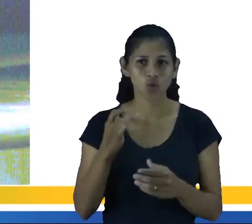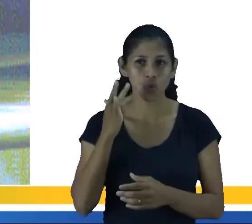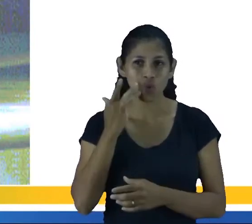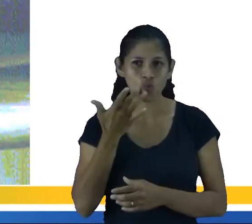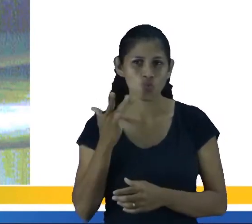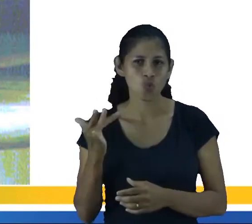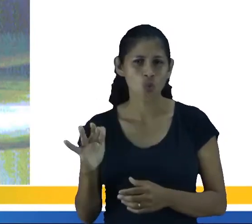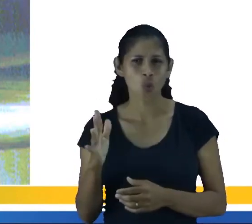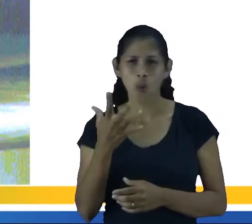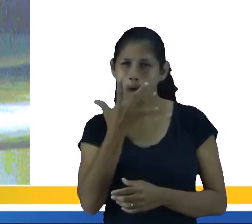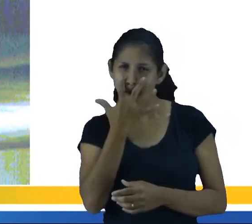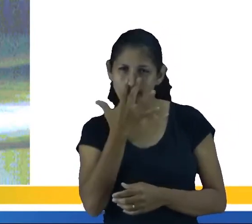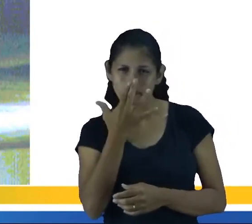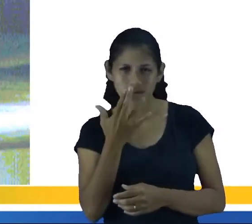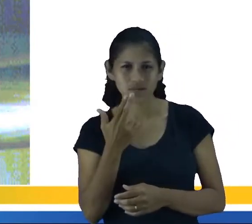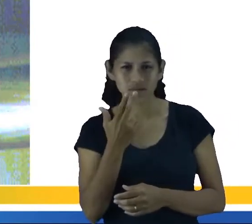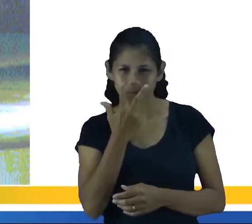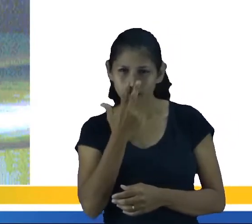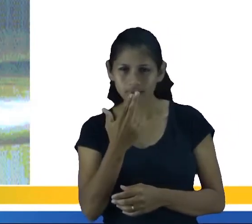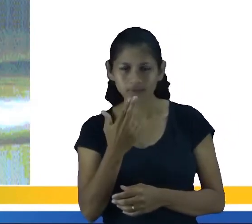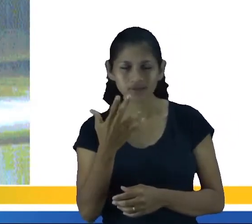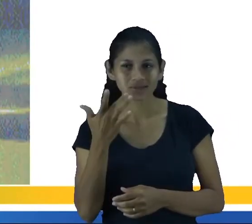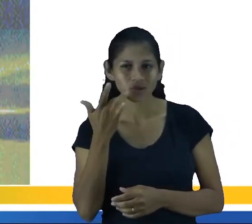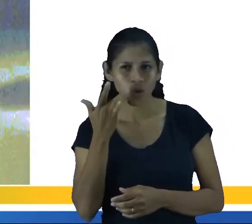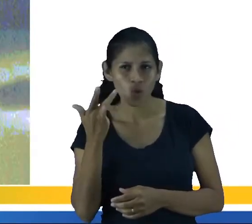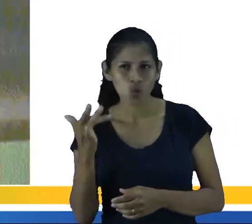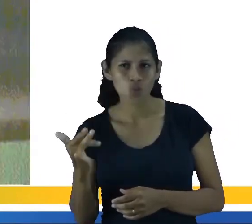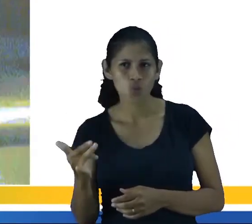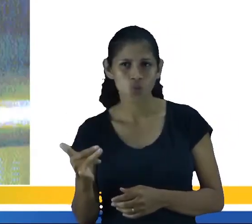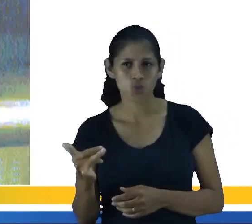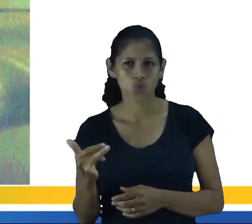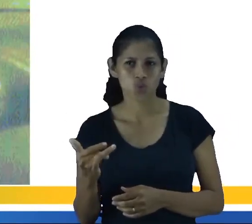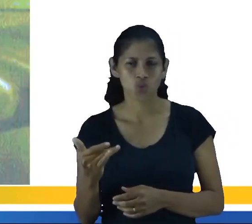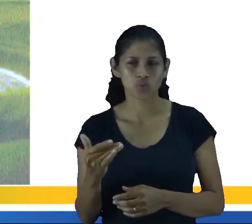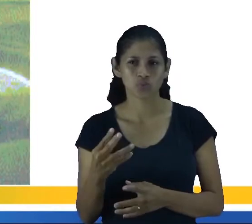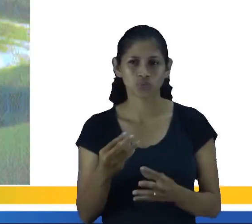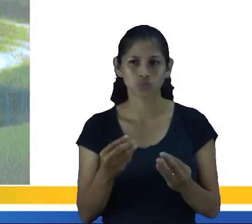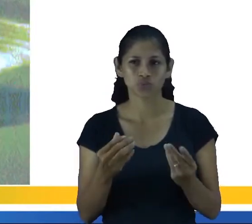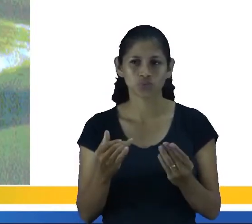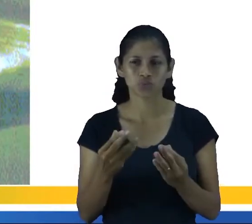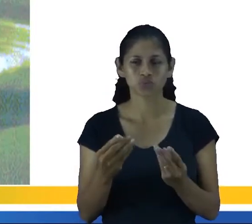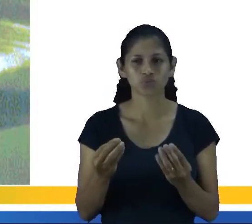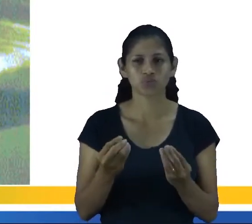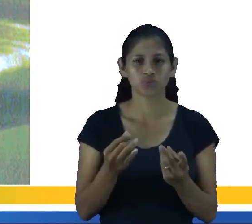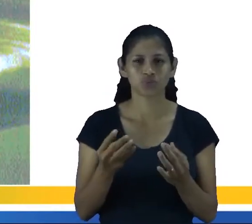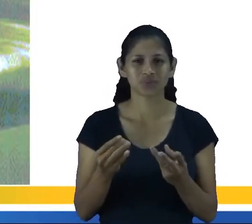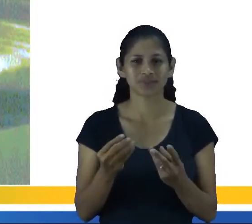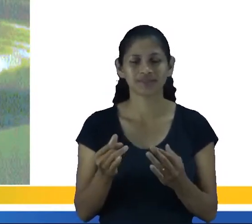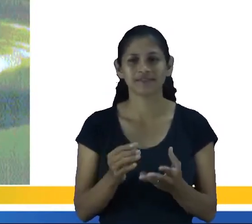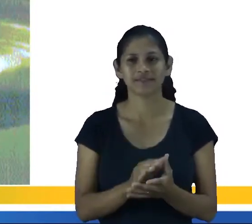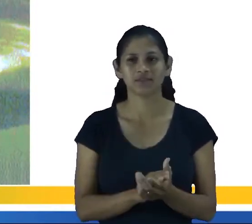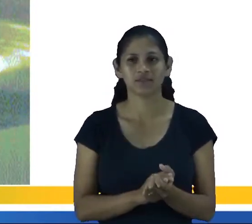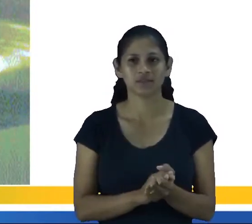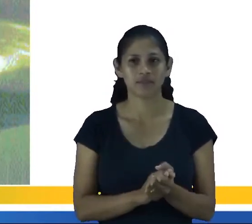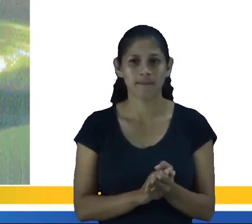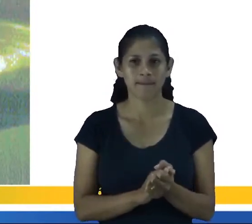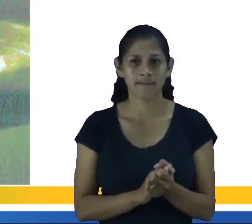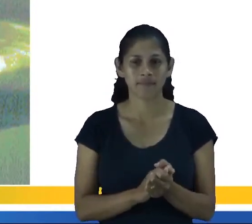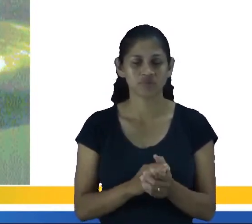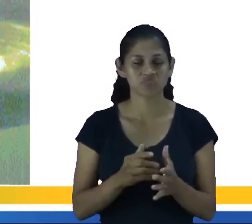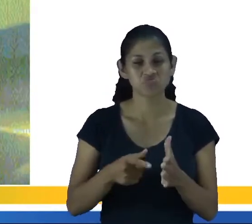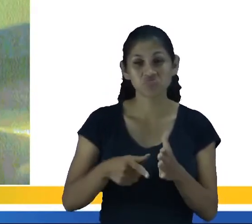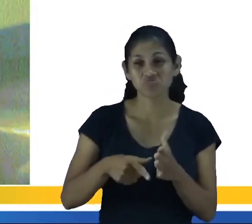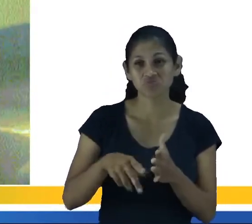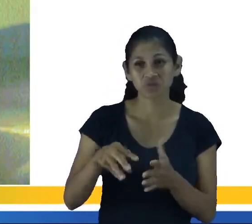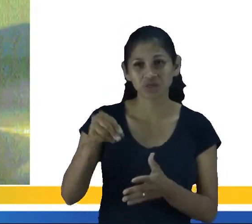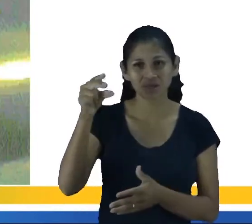chuva de ouro exatamente por conta disso, né? Parece que é um glitter dourado que ela forma, né? Então, antigamente falavam muito assim das alquimistas